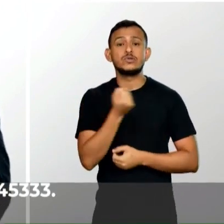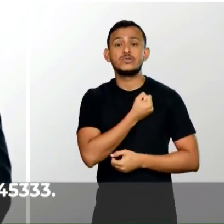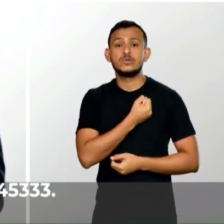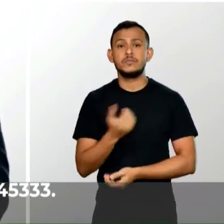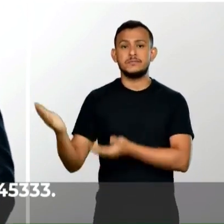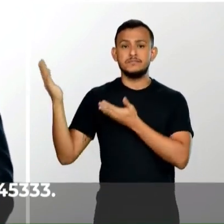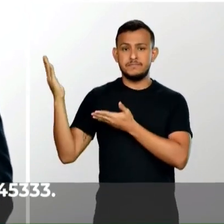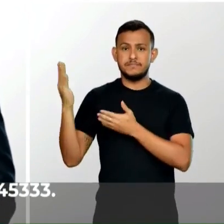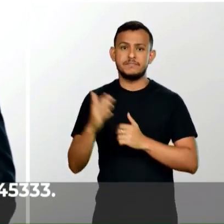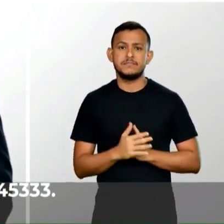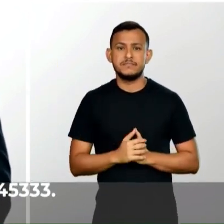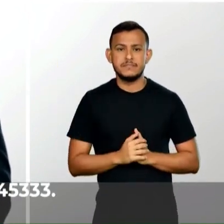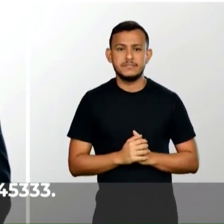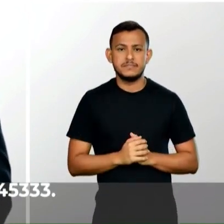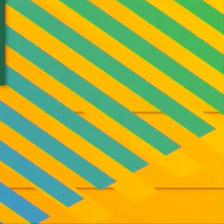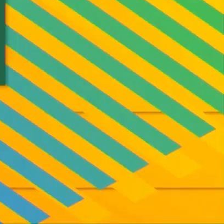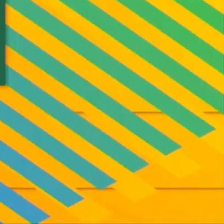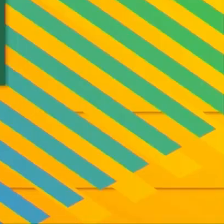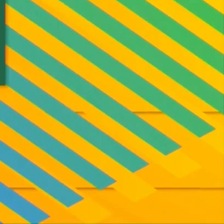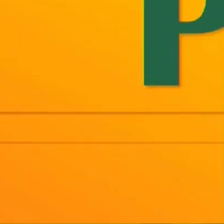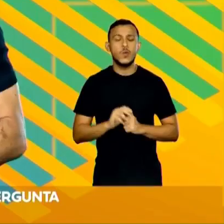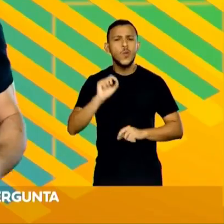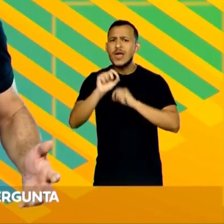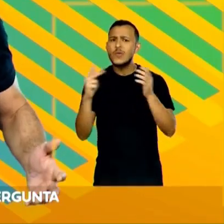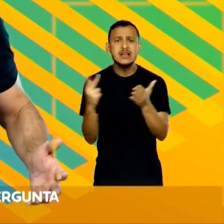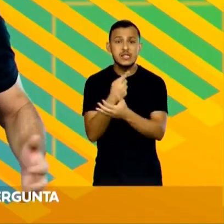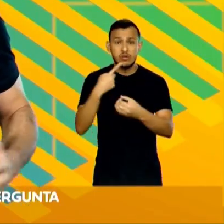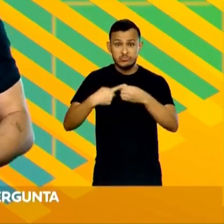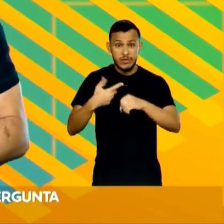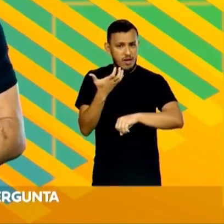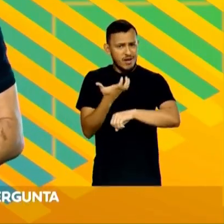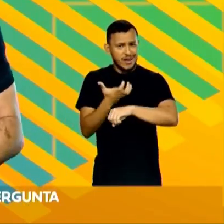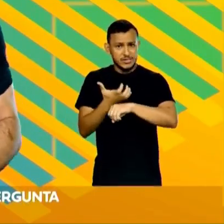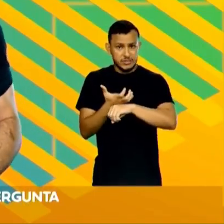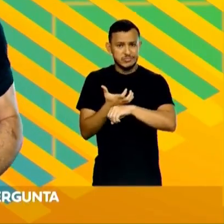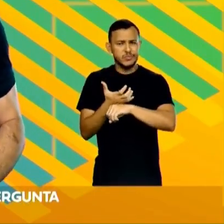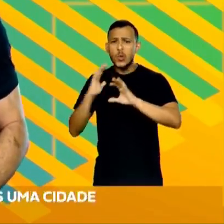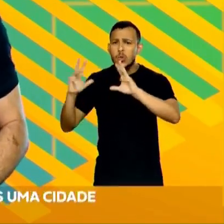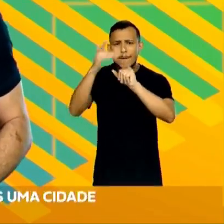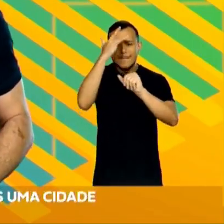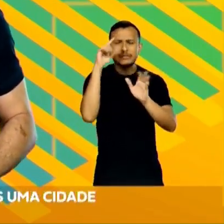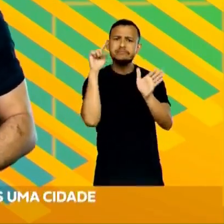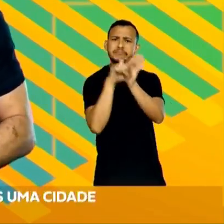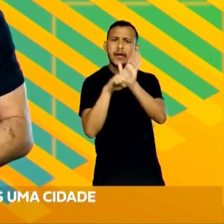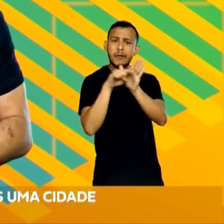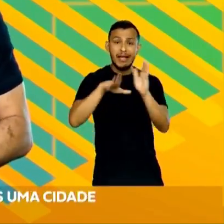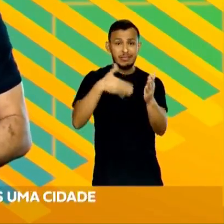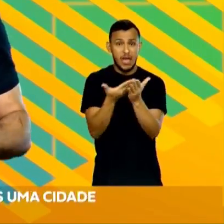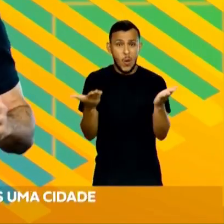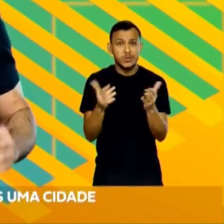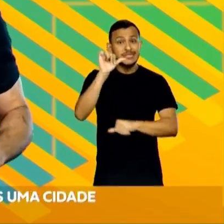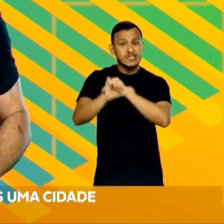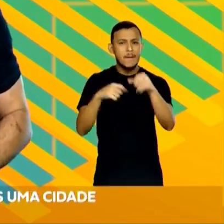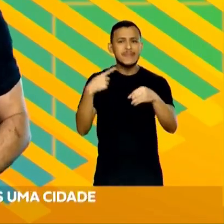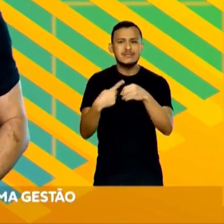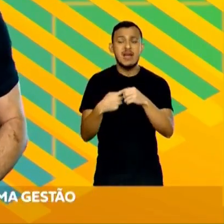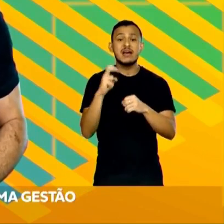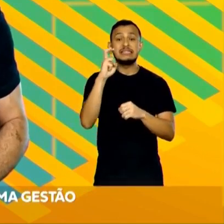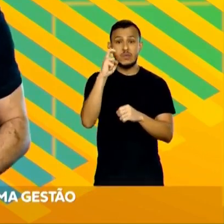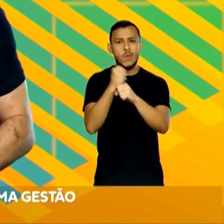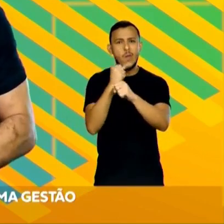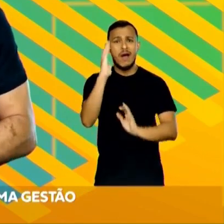juventude. 45333. PDT. O que aconteceu no Aracati? Essa é a pergunta que todo o Ceará se faz hoje. Transformamos